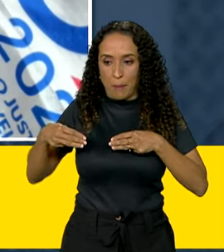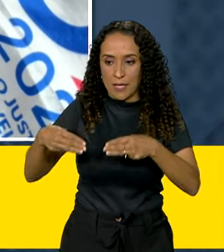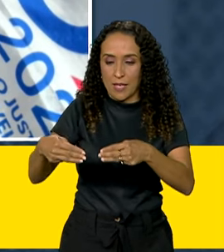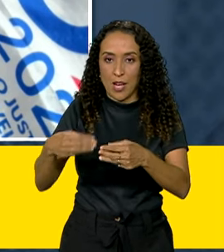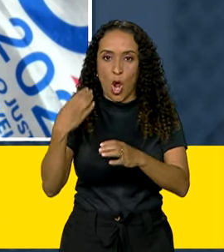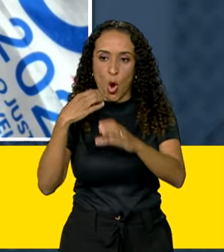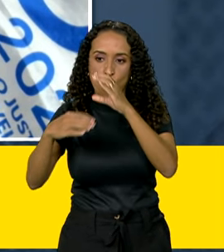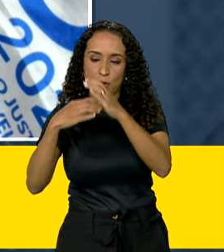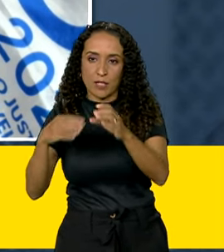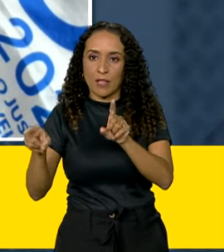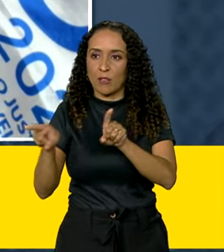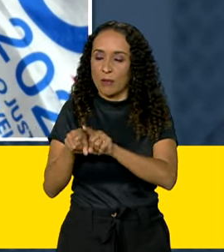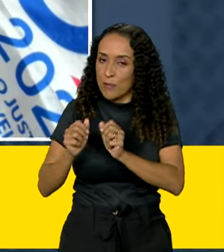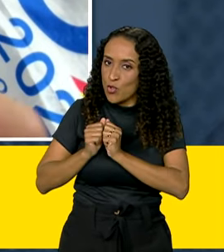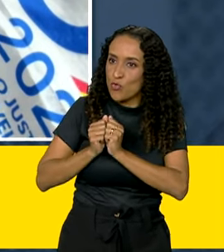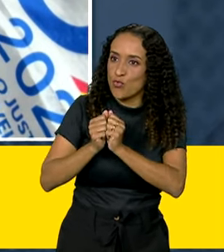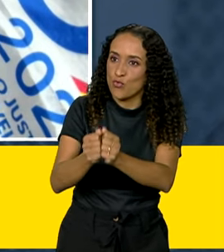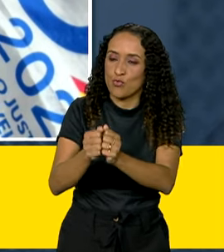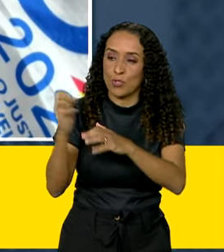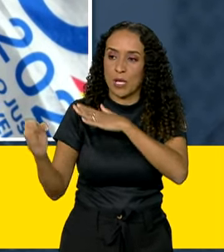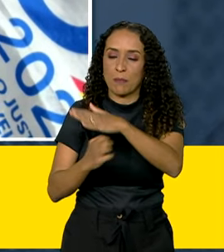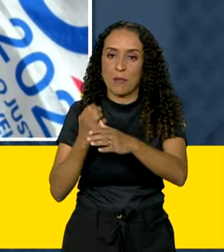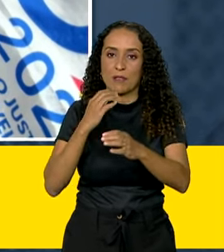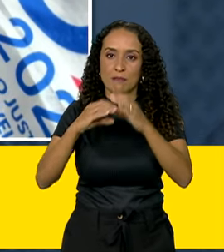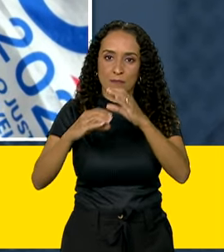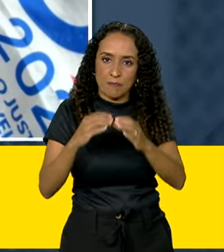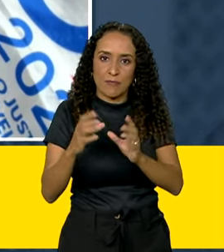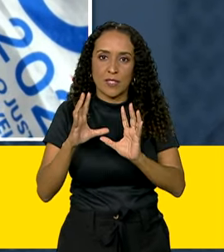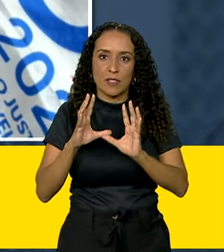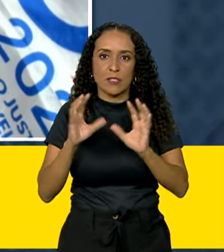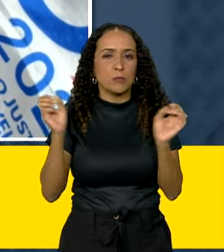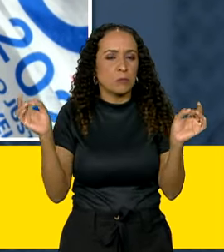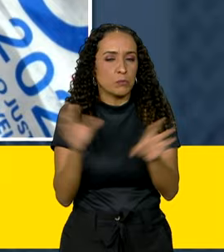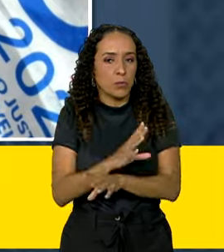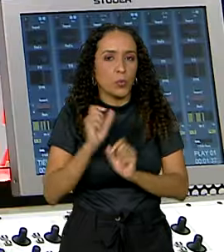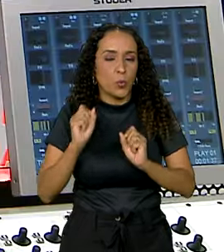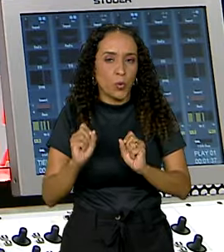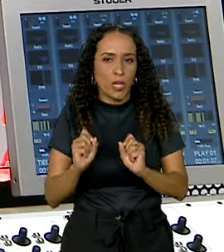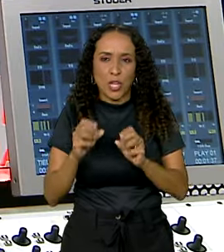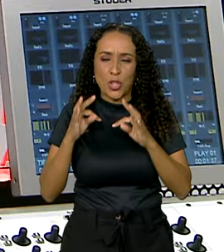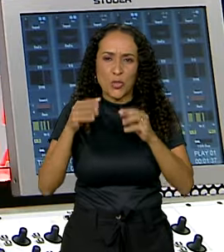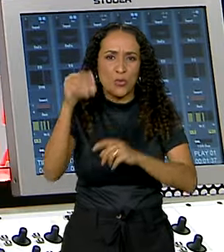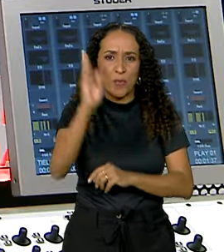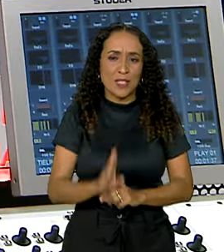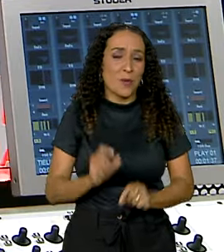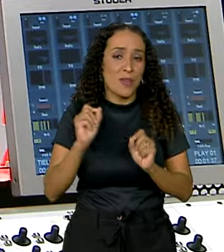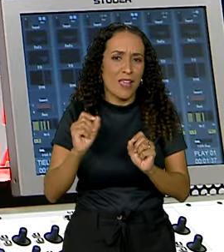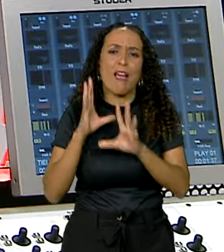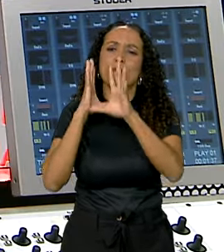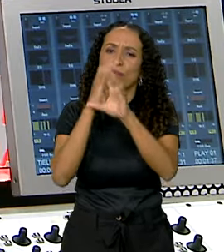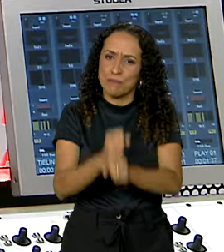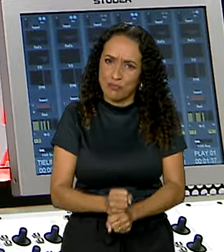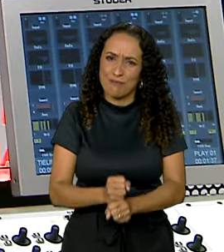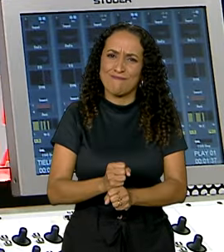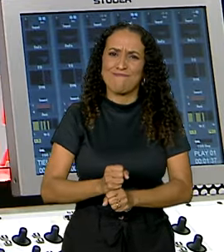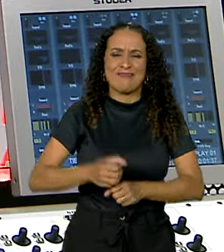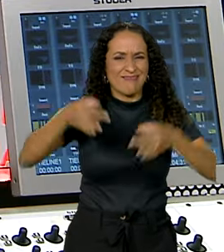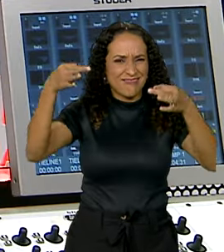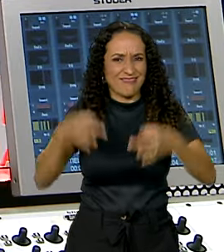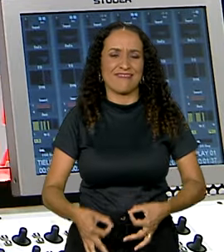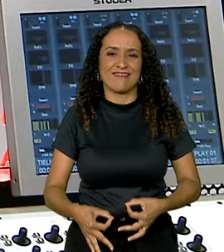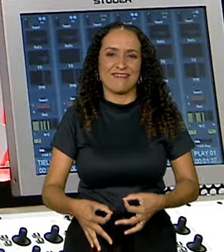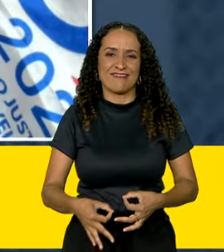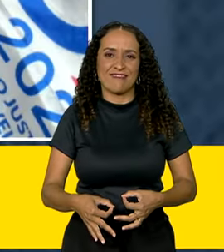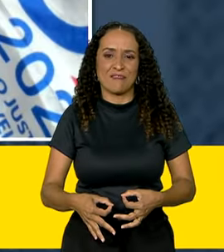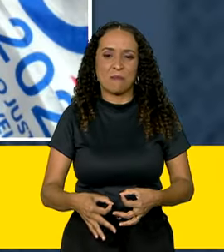com as operadoras ajudando, e concluímos, Mariana e Luciano e todo o Brasil, concluímos com sucesso,